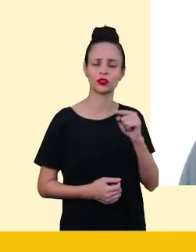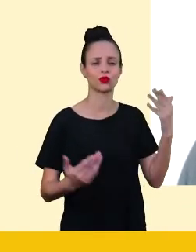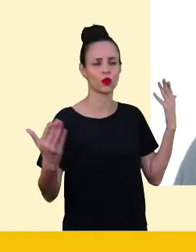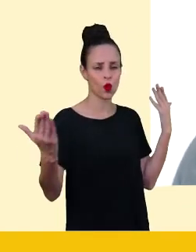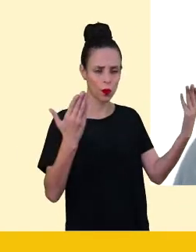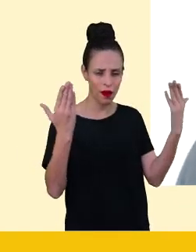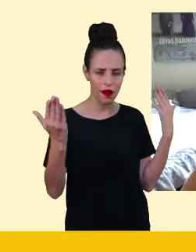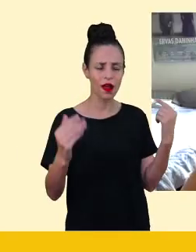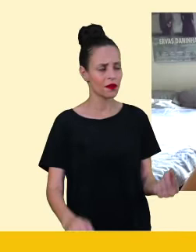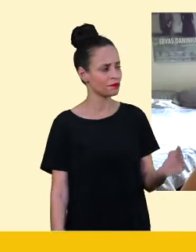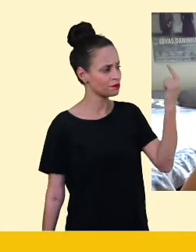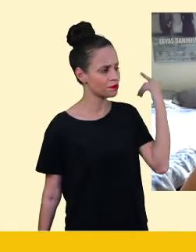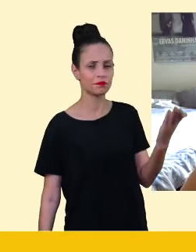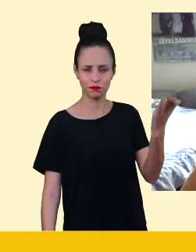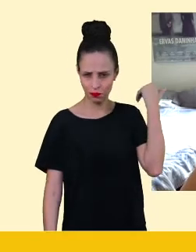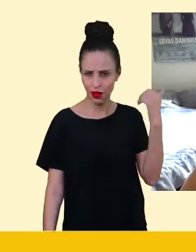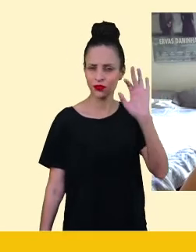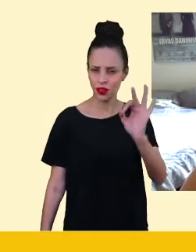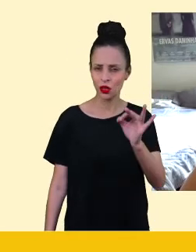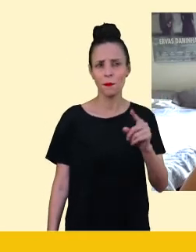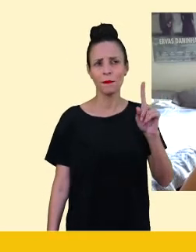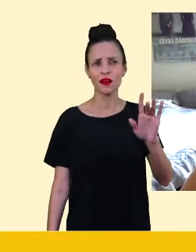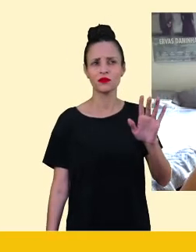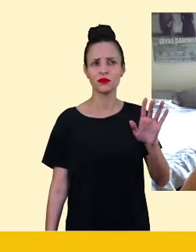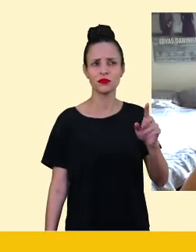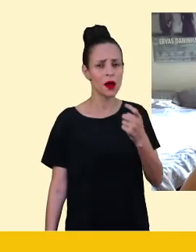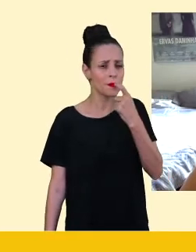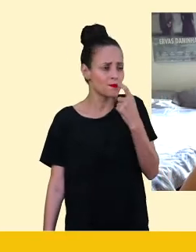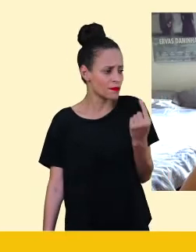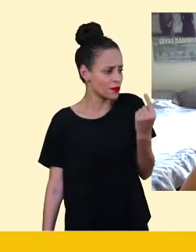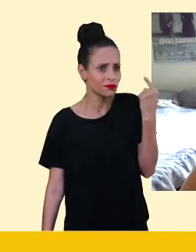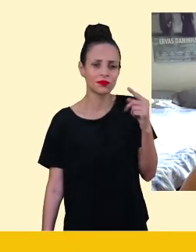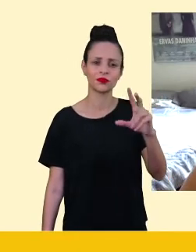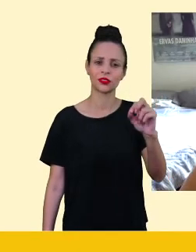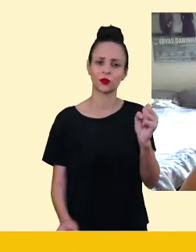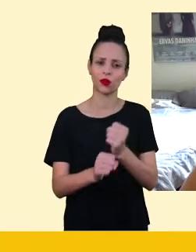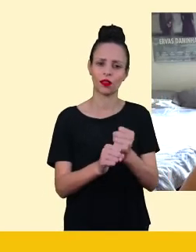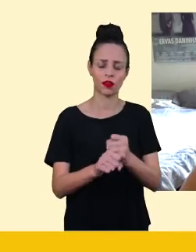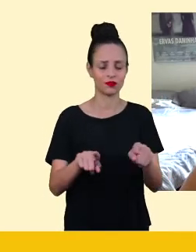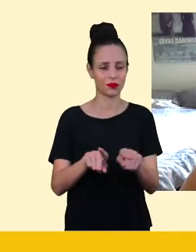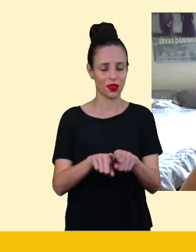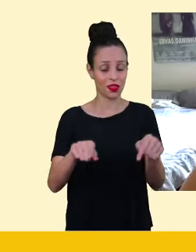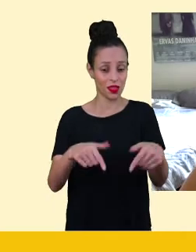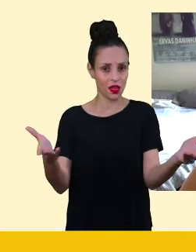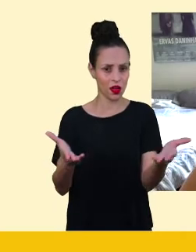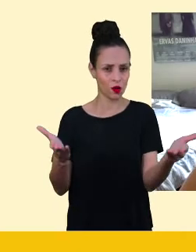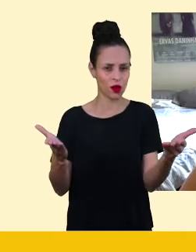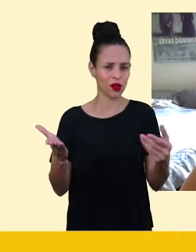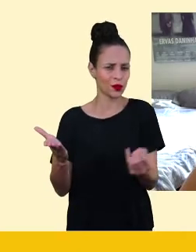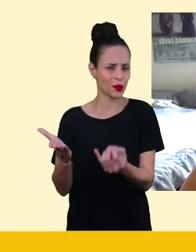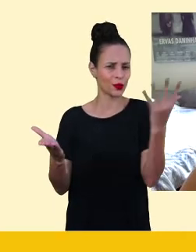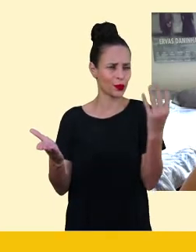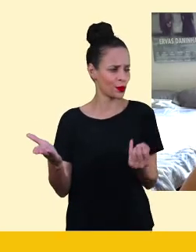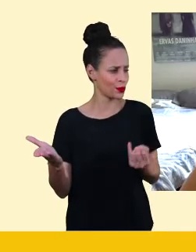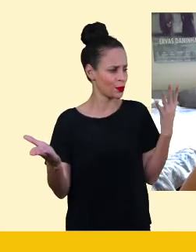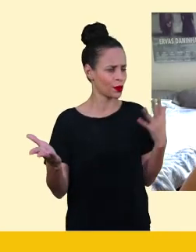agora, né? Eu acho que esses paralelos, né, entre esse passado, que é um passado, mas é também um passado recente, de